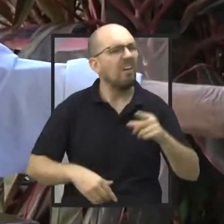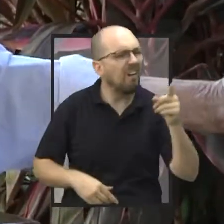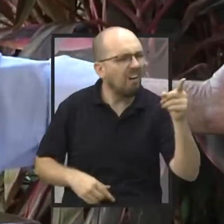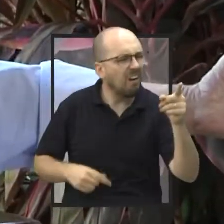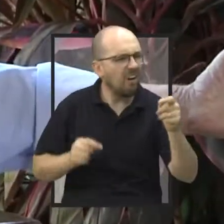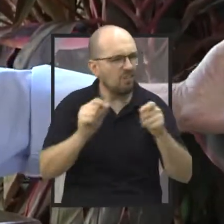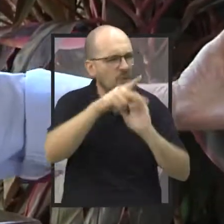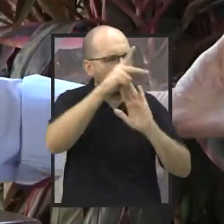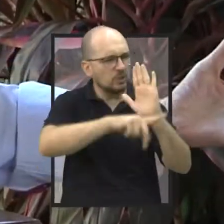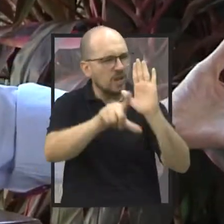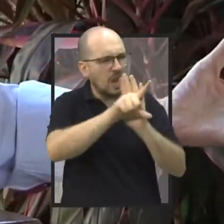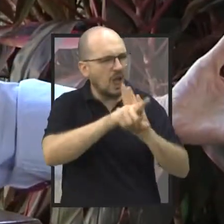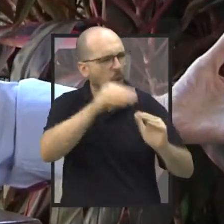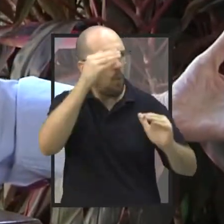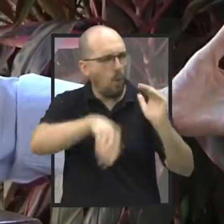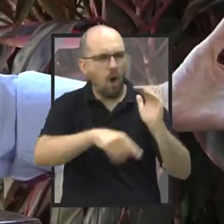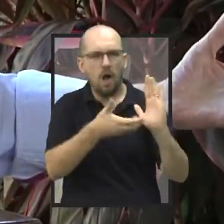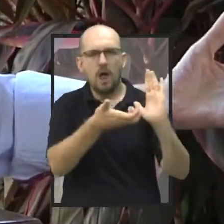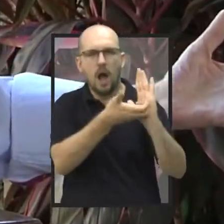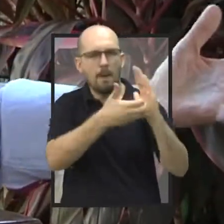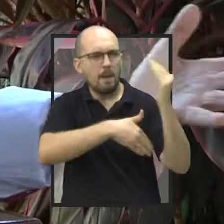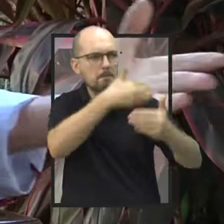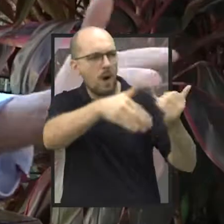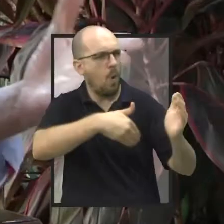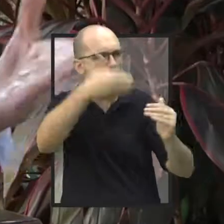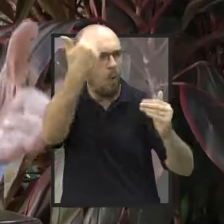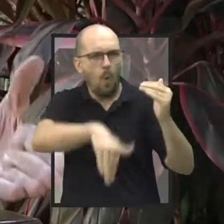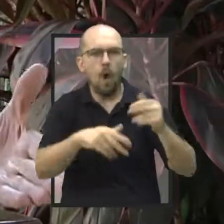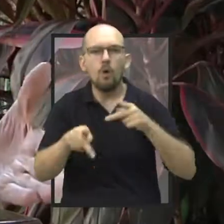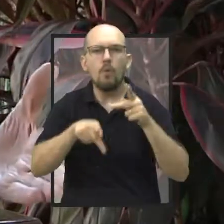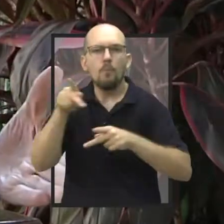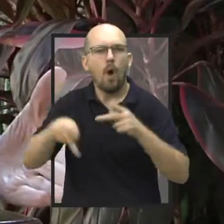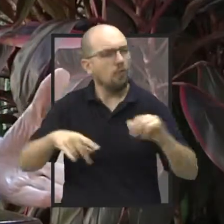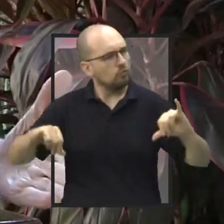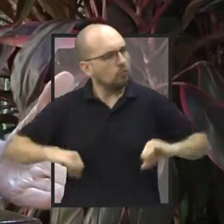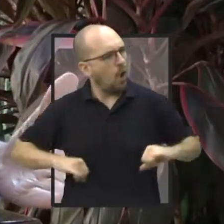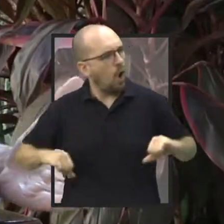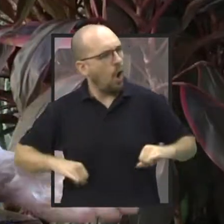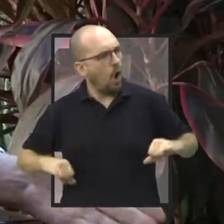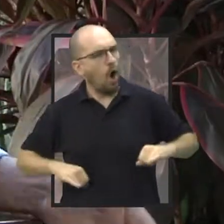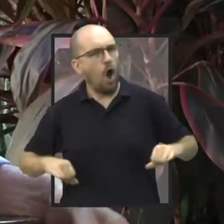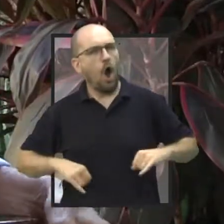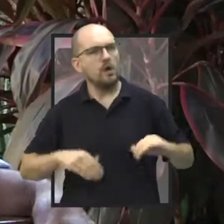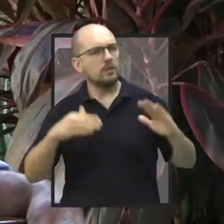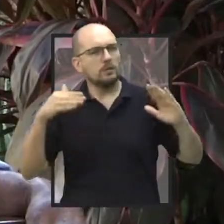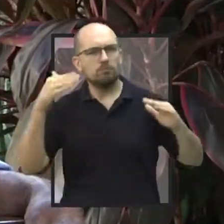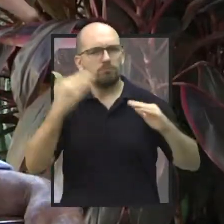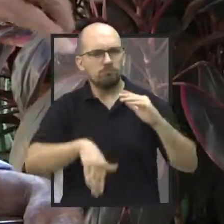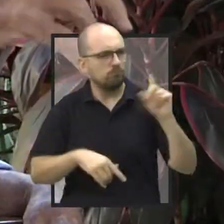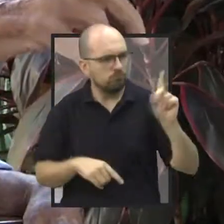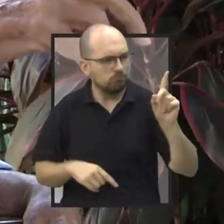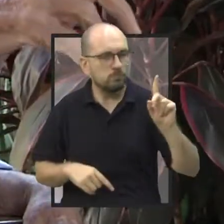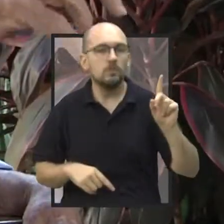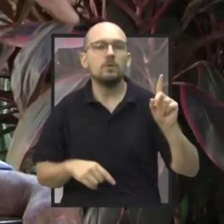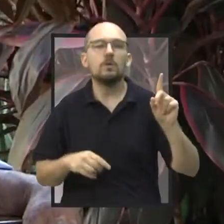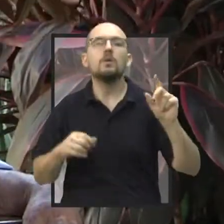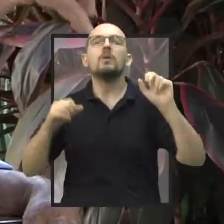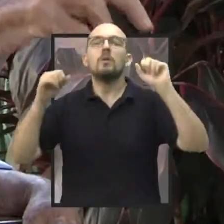o andamento popular, né? O povo vai sofrer com isso. Ele